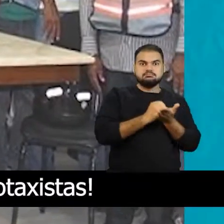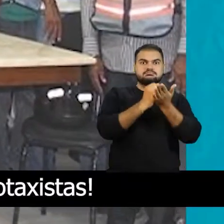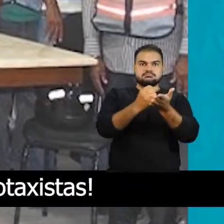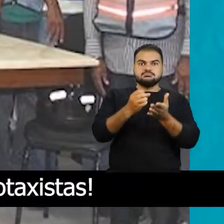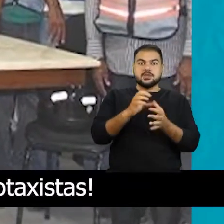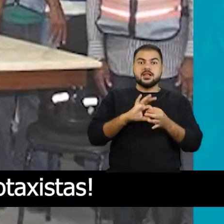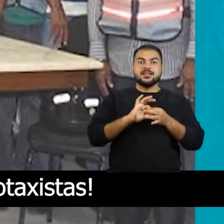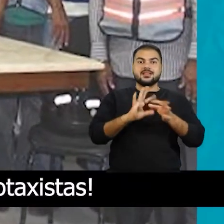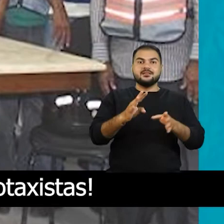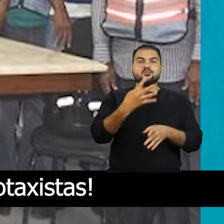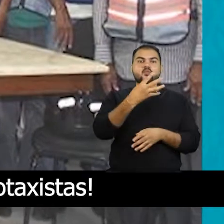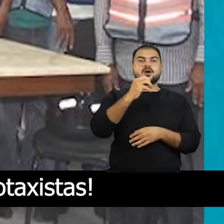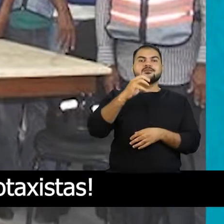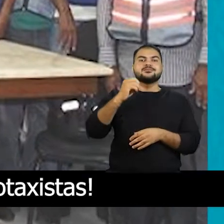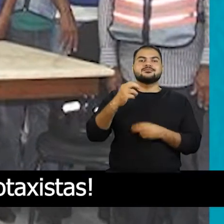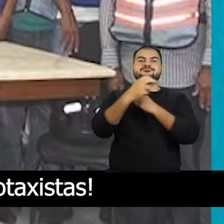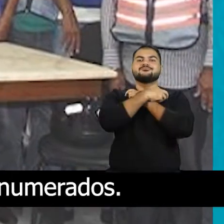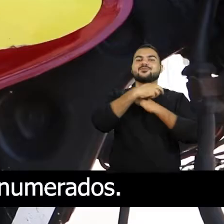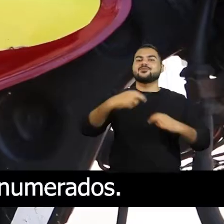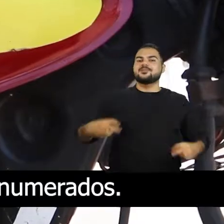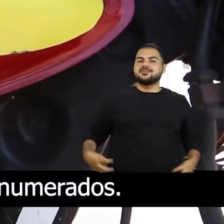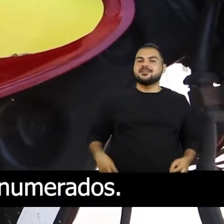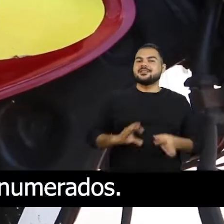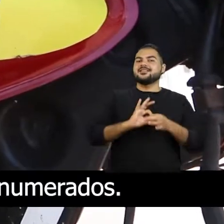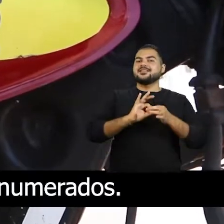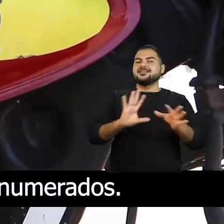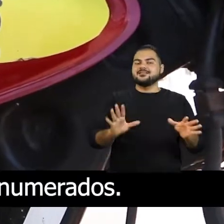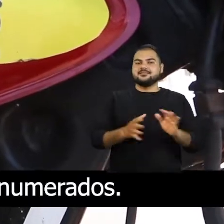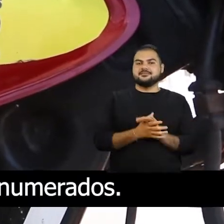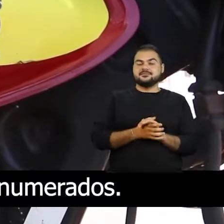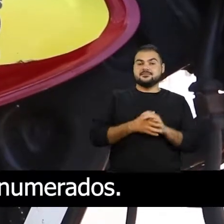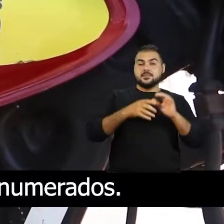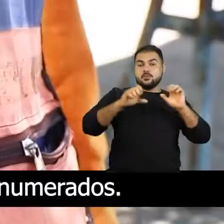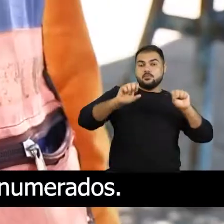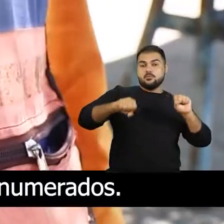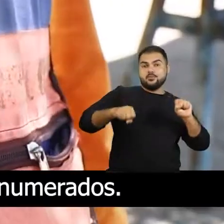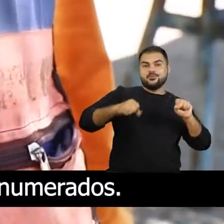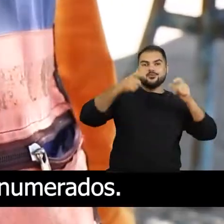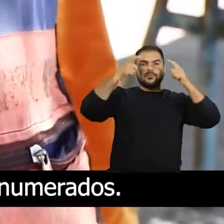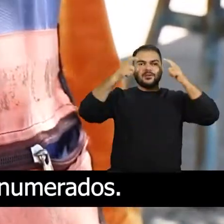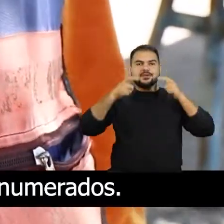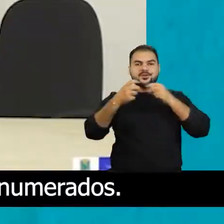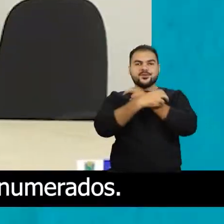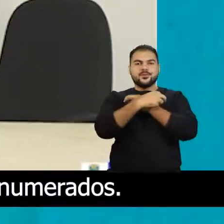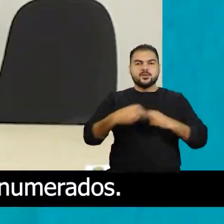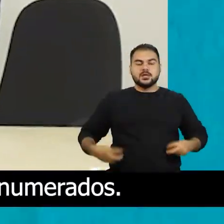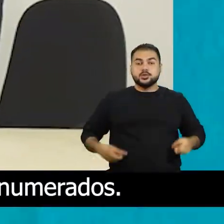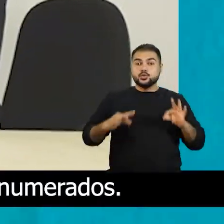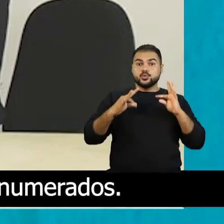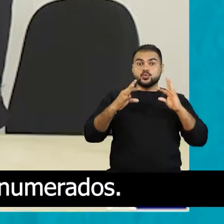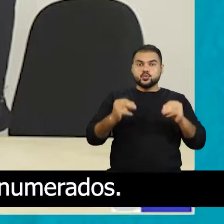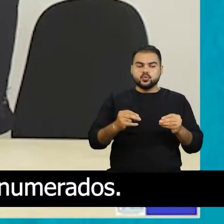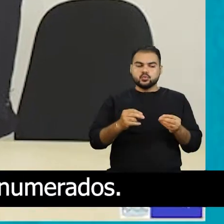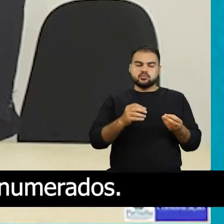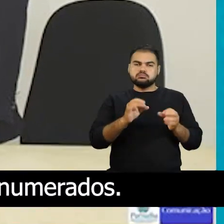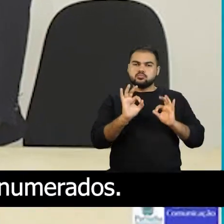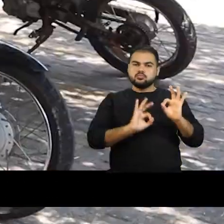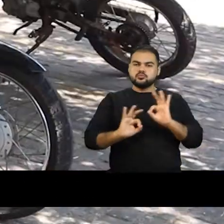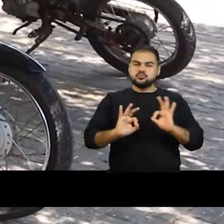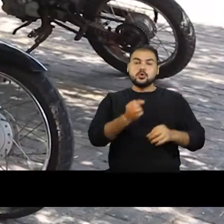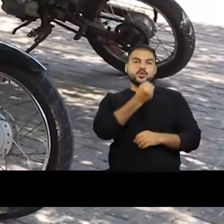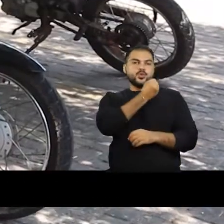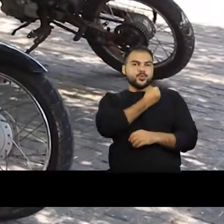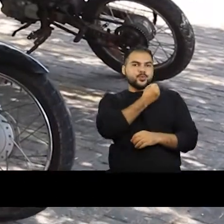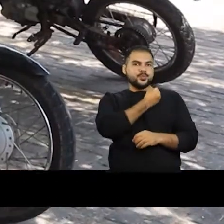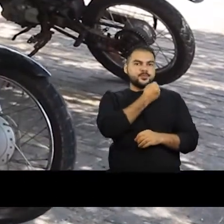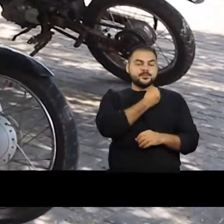400 alvarás aos mototaxistas. As motos, capacetes e coletes foram padronizados e numerados.